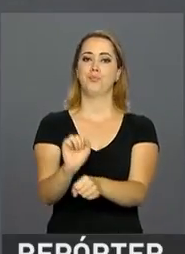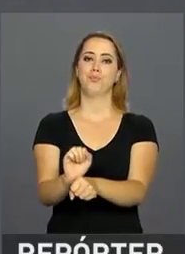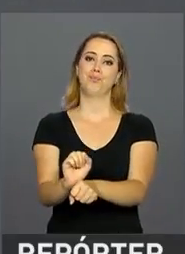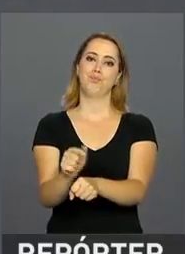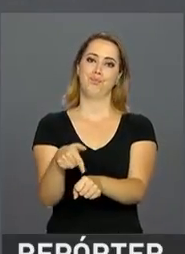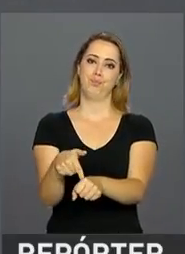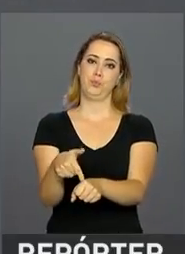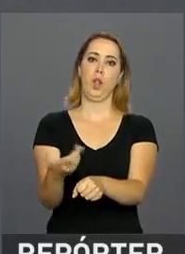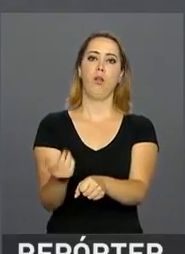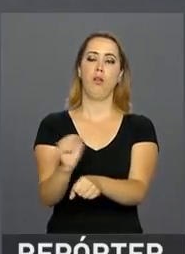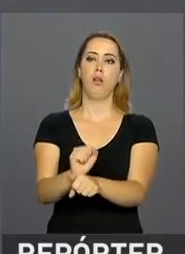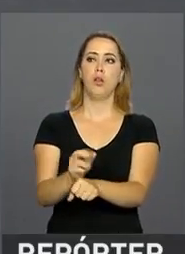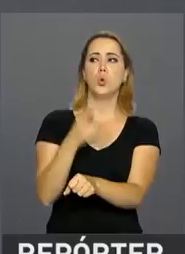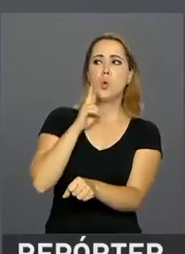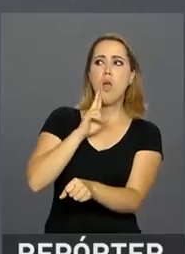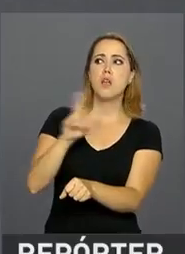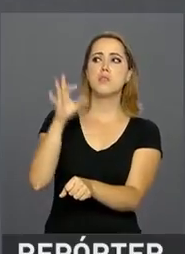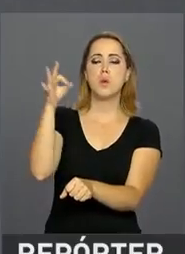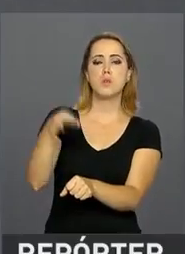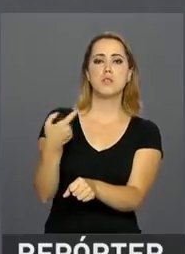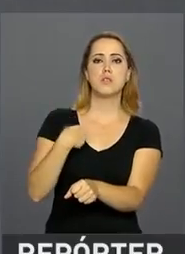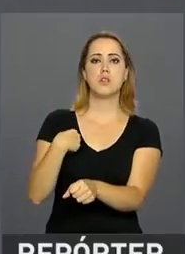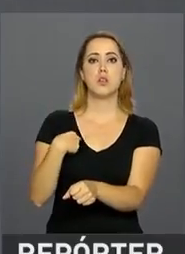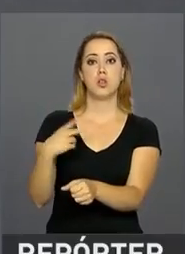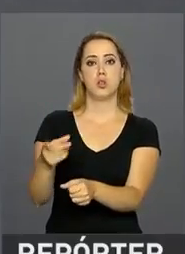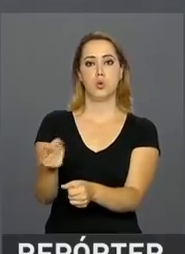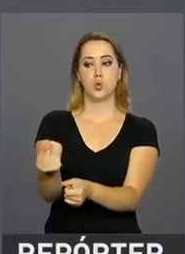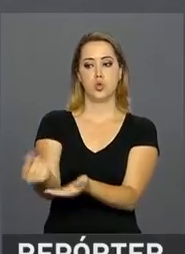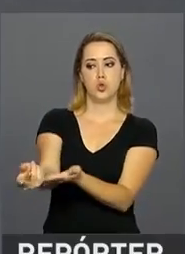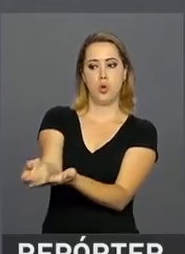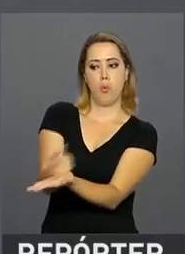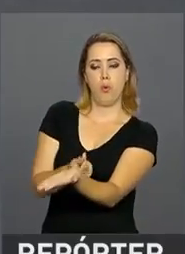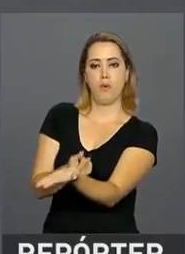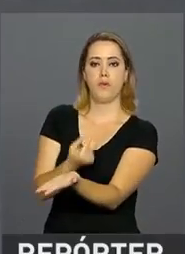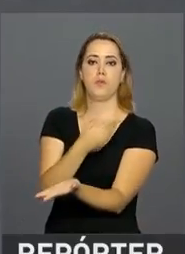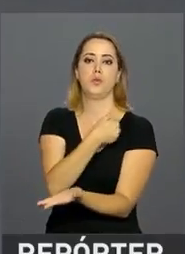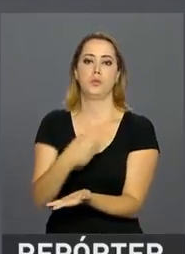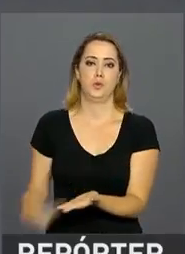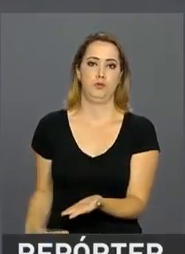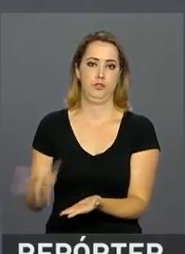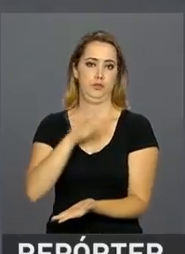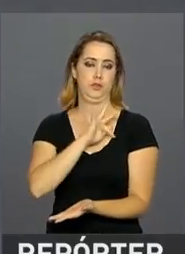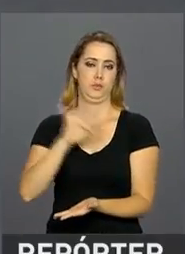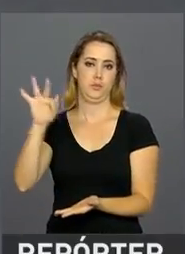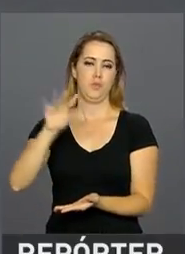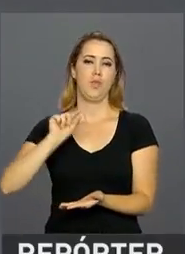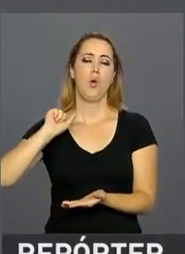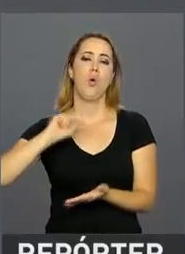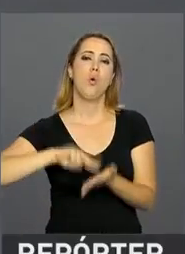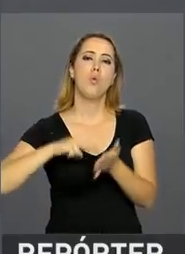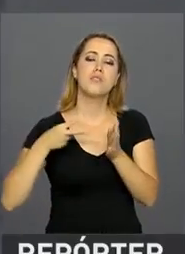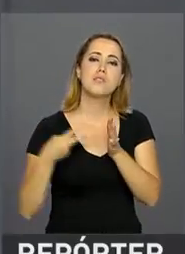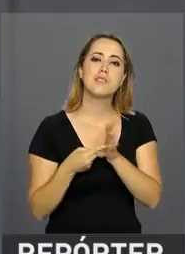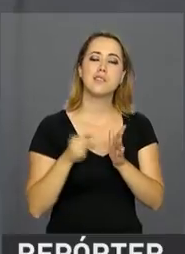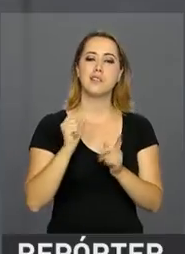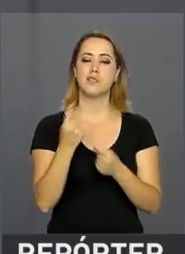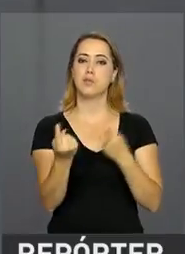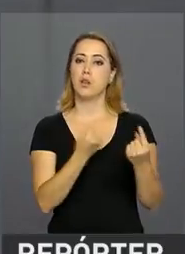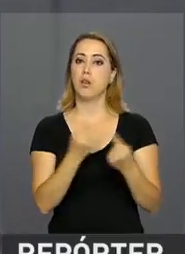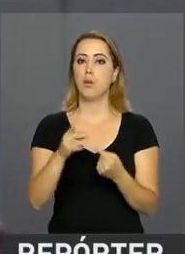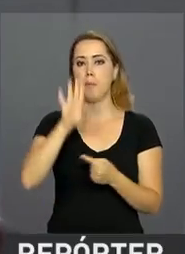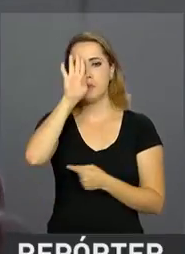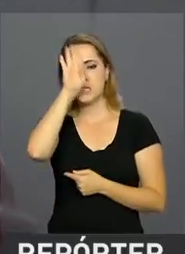esse período sem uma justificativa plausível o recurso retorna pra administração pública federal isso vai gerar uma necessidade de